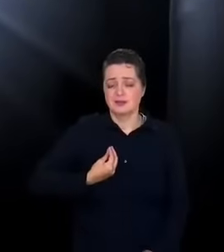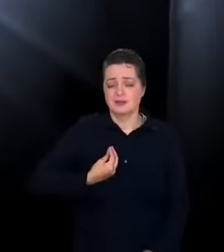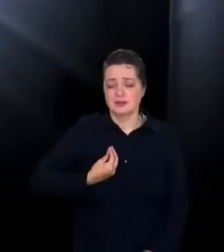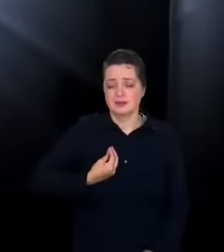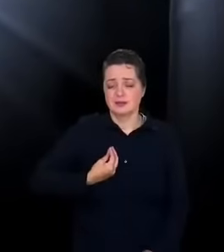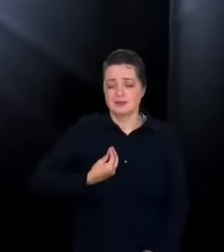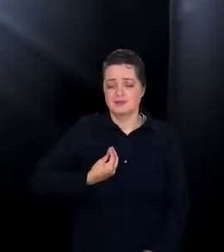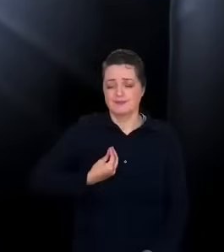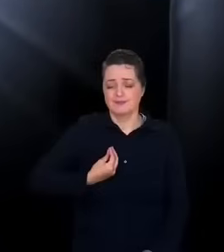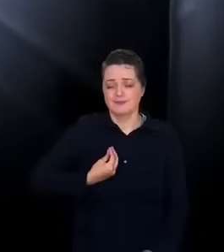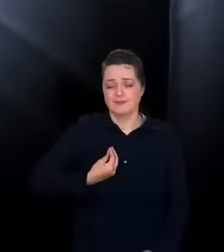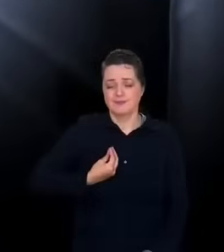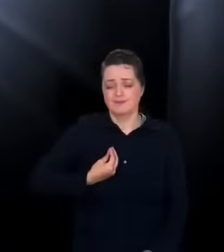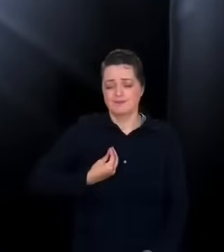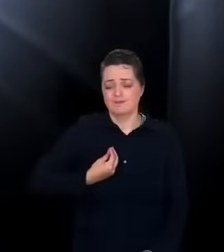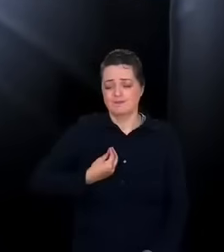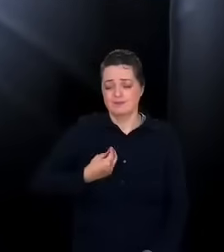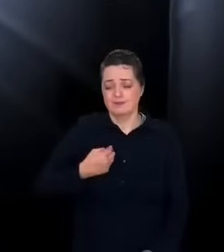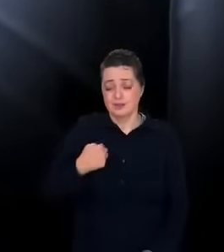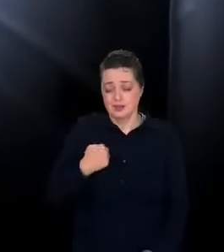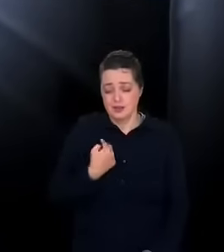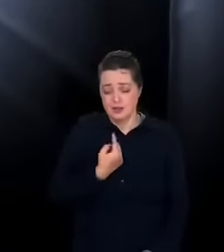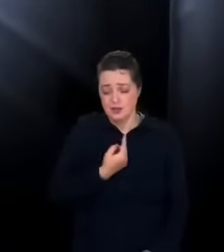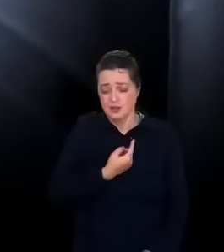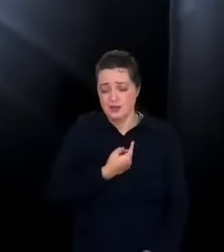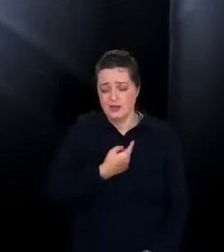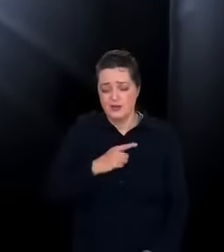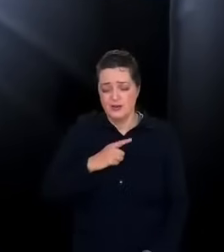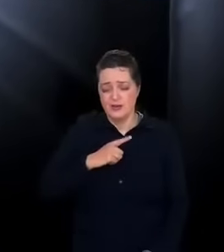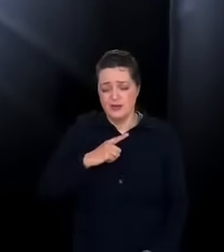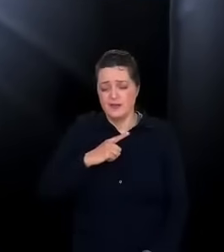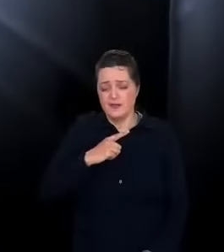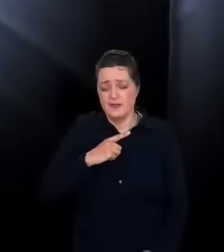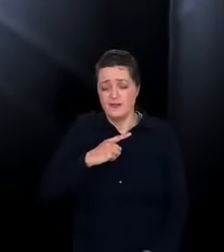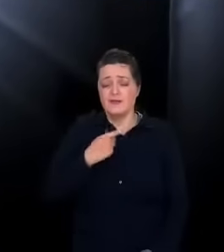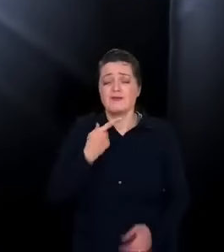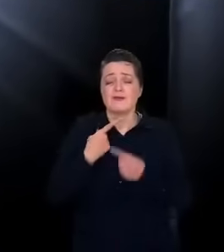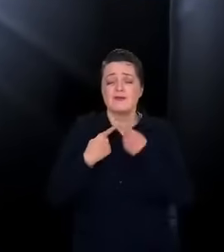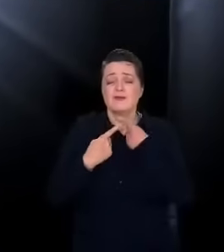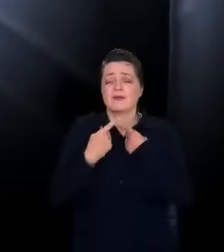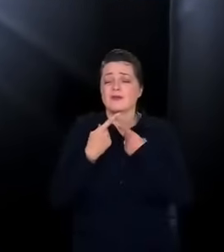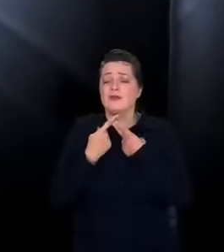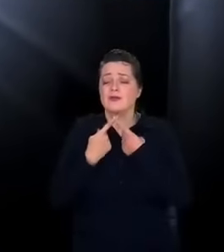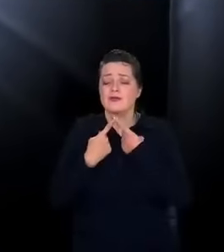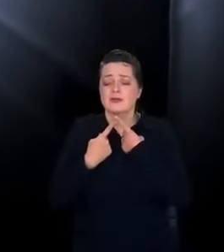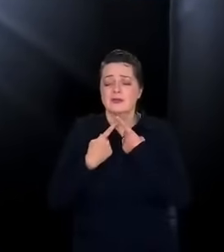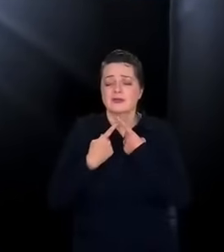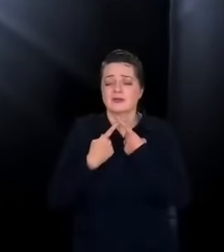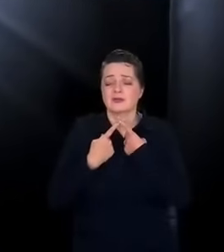que a gente tem vontade